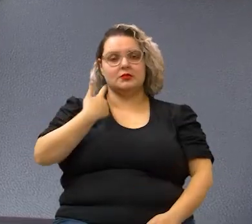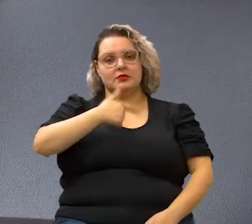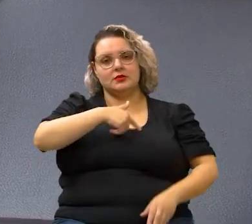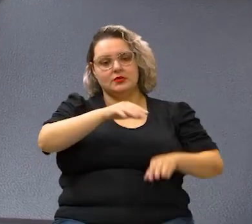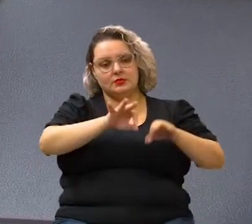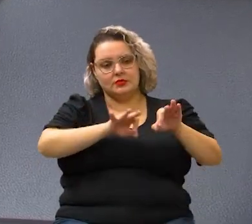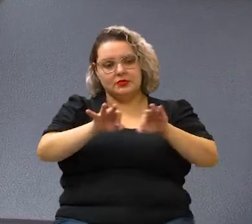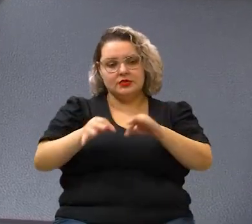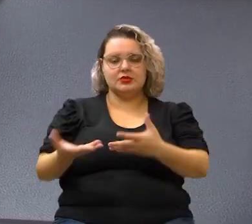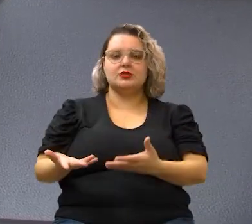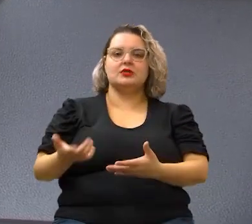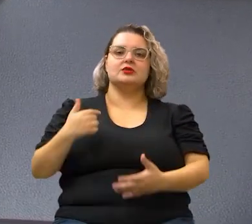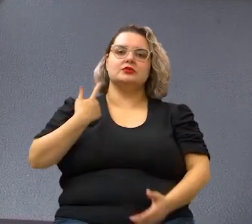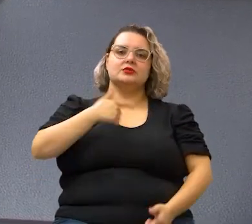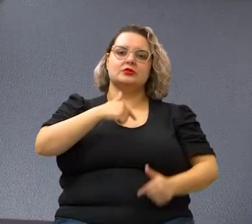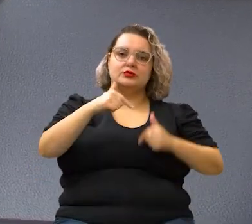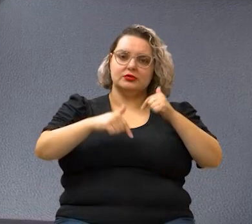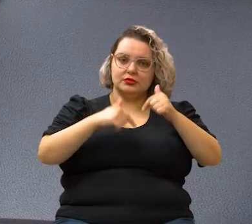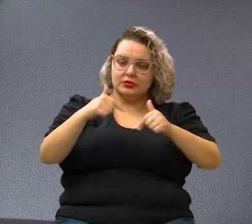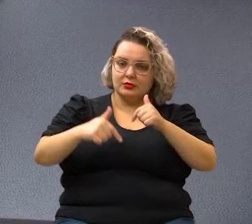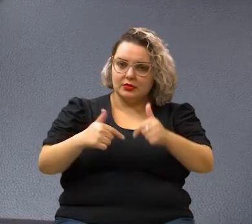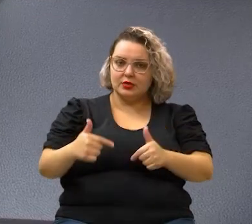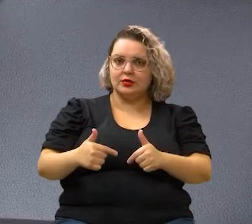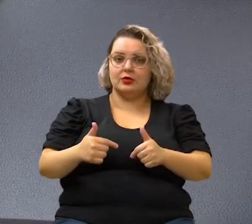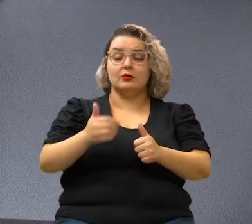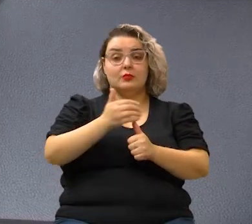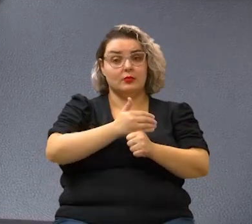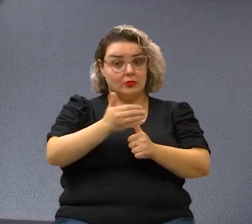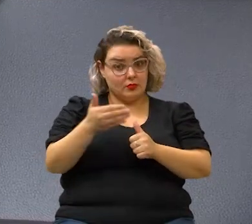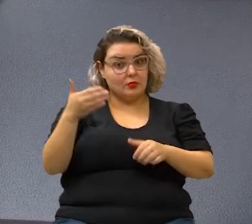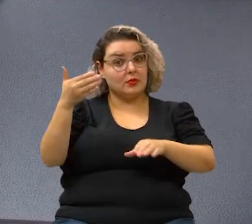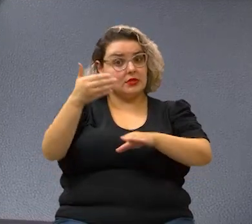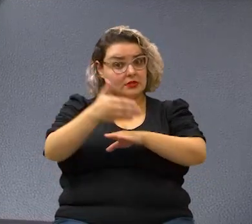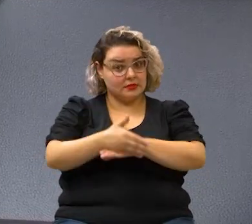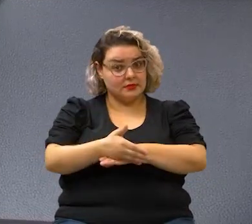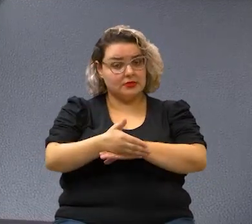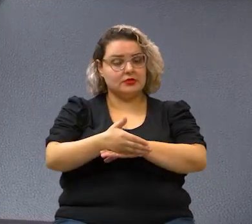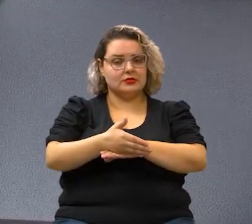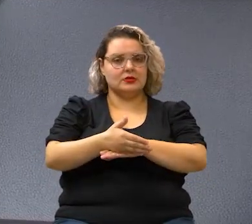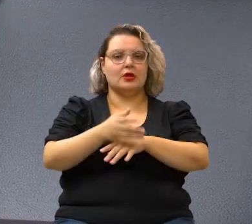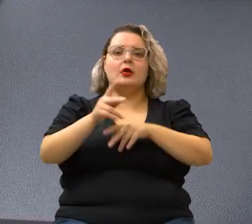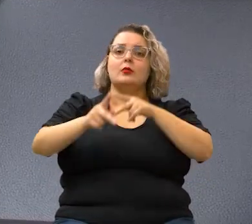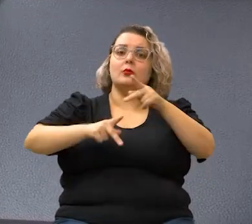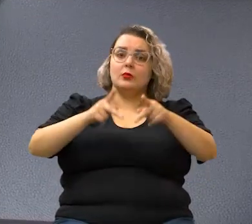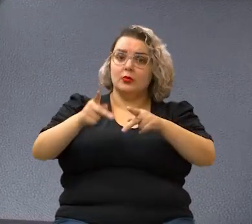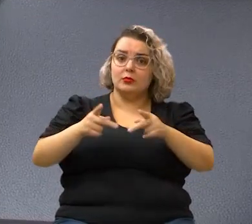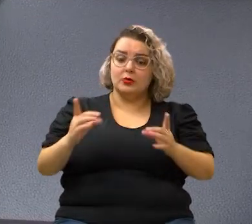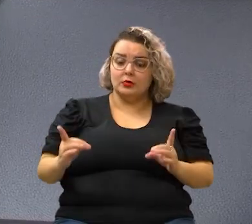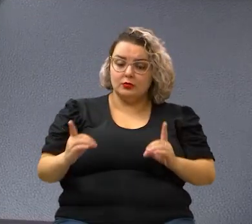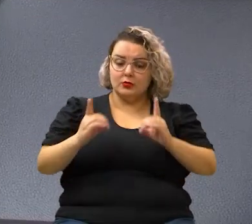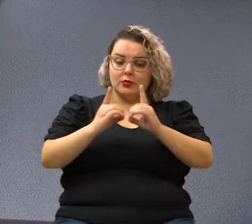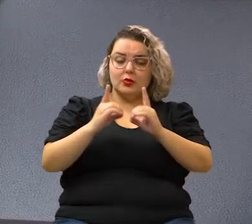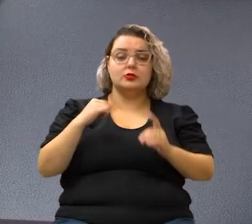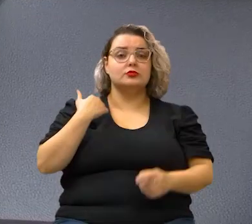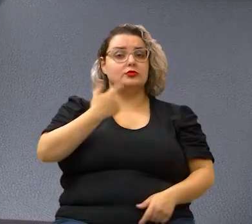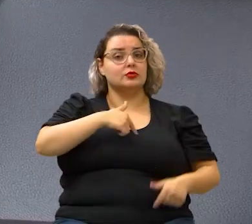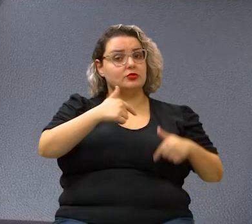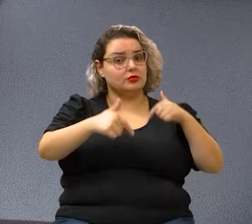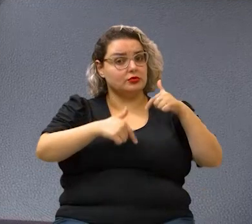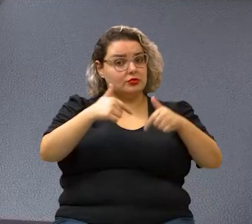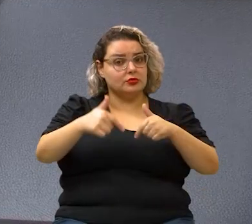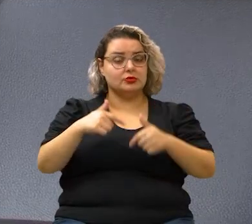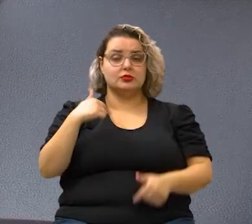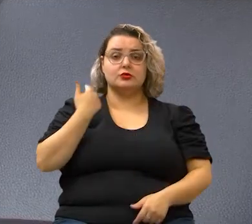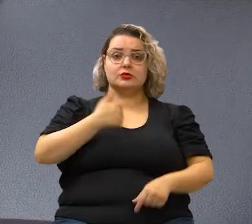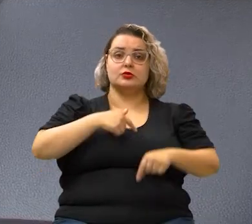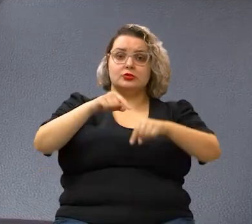nossos projetos, sobre os nossos trabalhos, né? Um mandato muito participativo, a população é muito próxima do nosso trabalho,